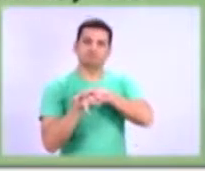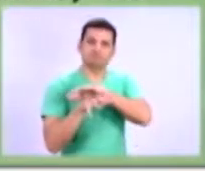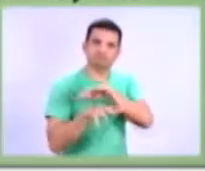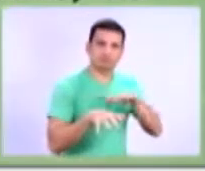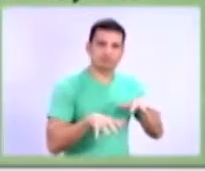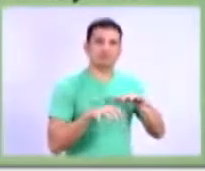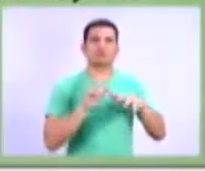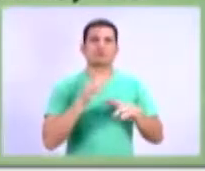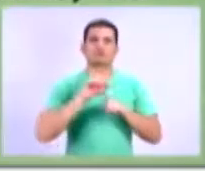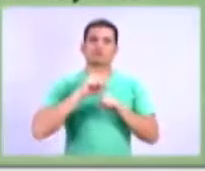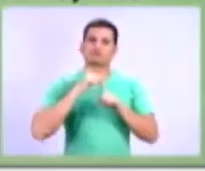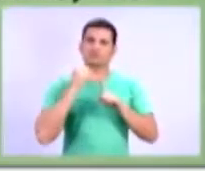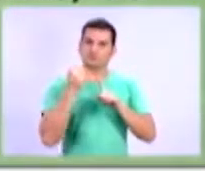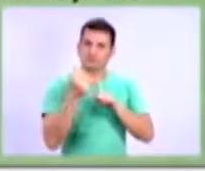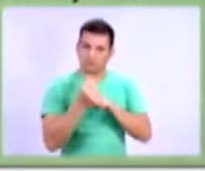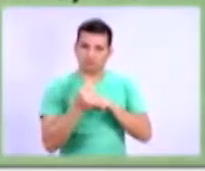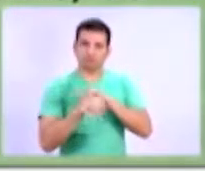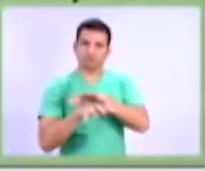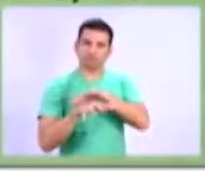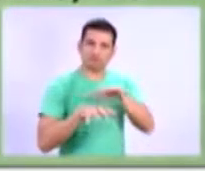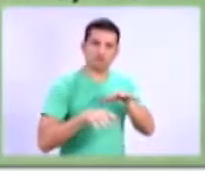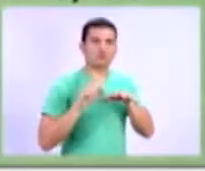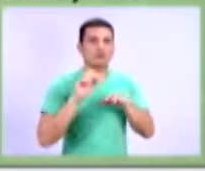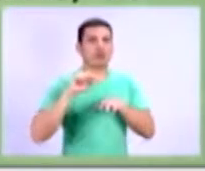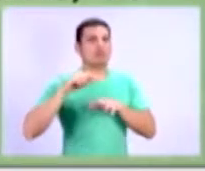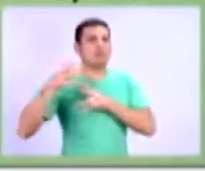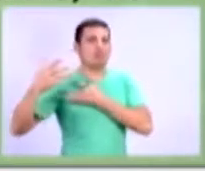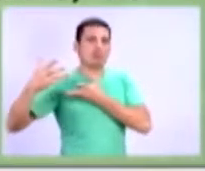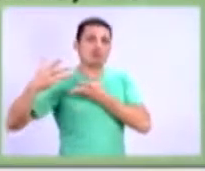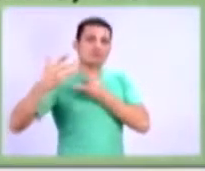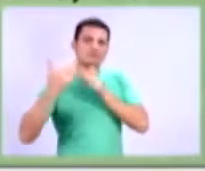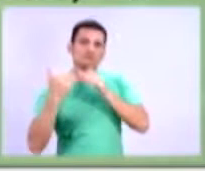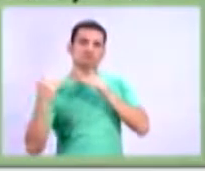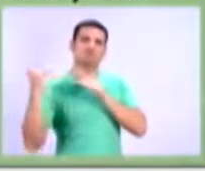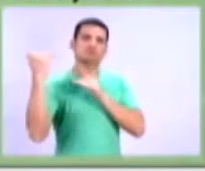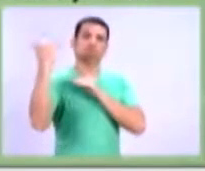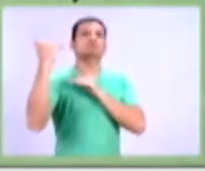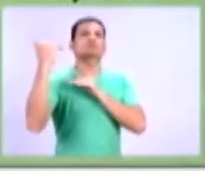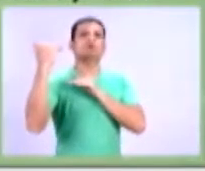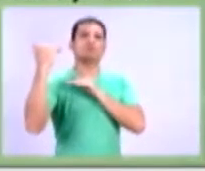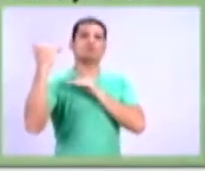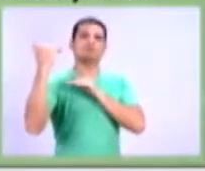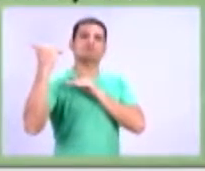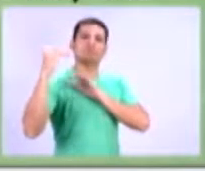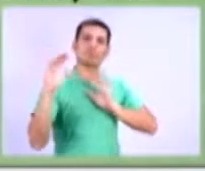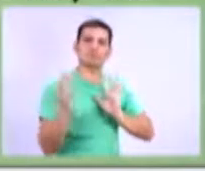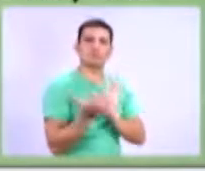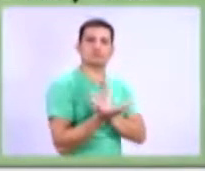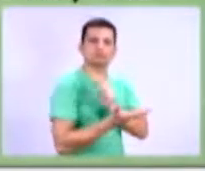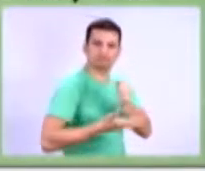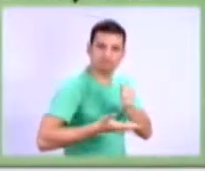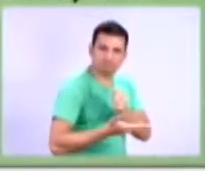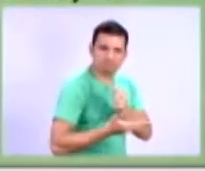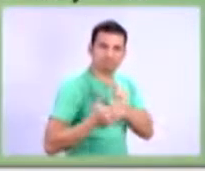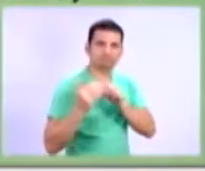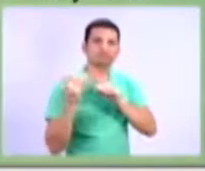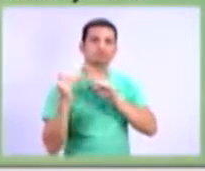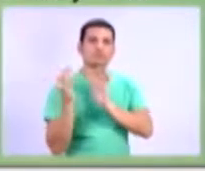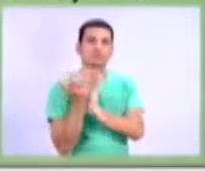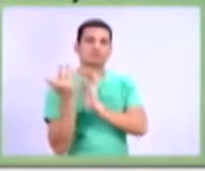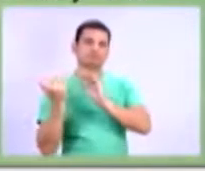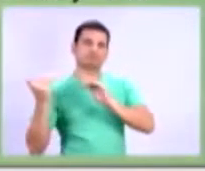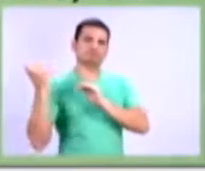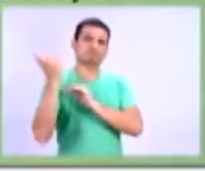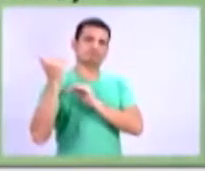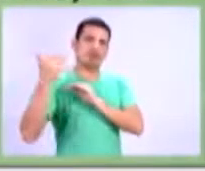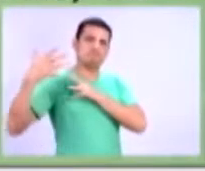social, ela é gerada por uma dominação social de uma classe sobre a outra. Essa classe